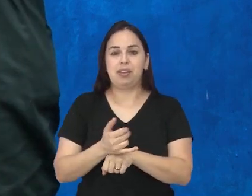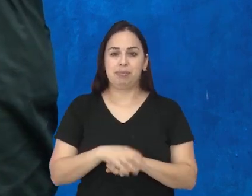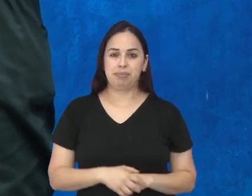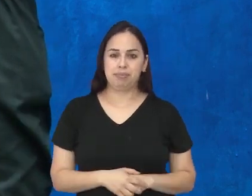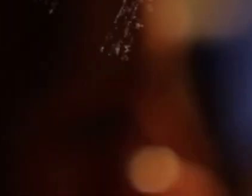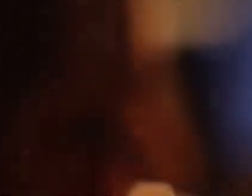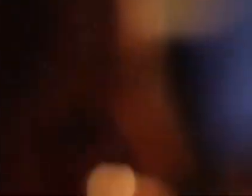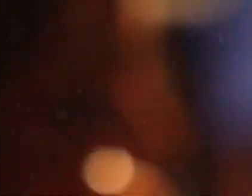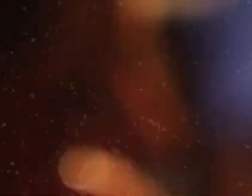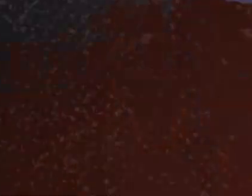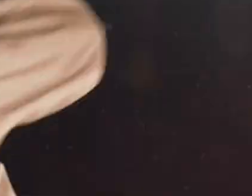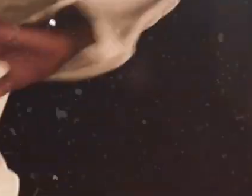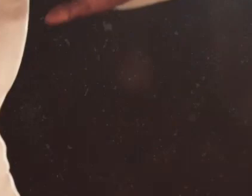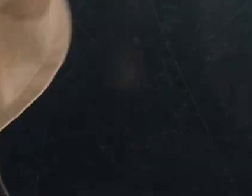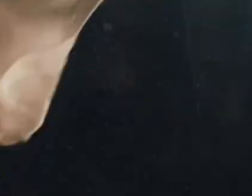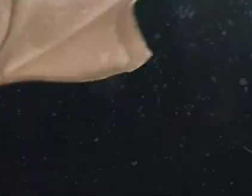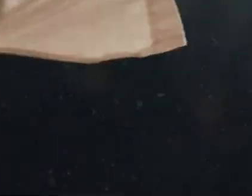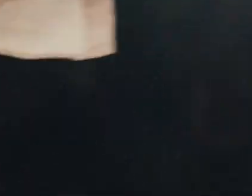volta.